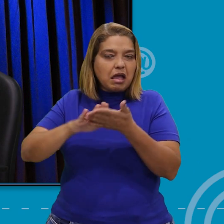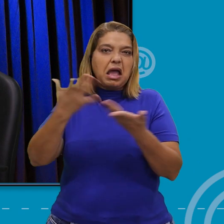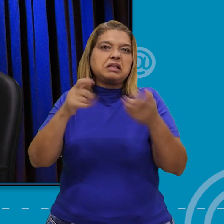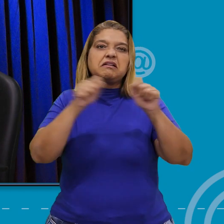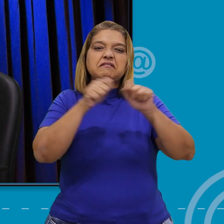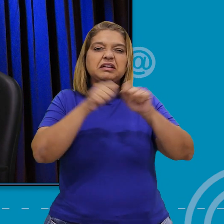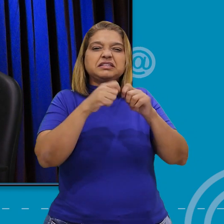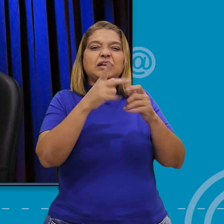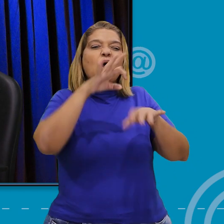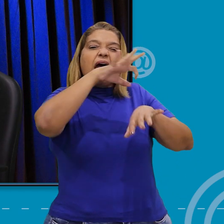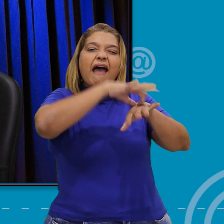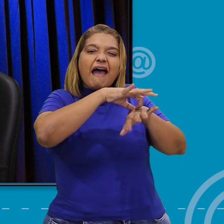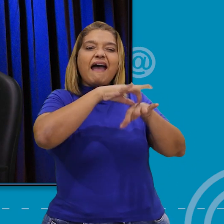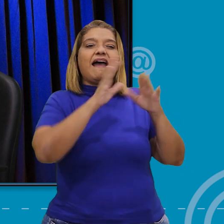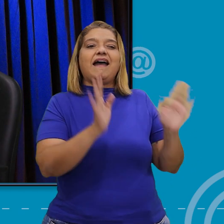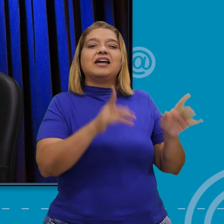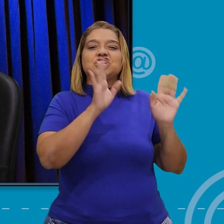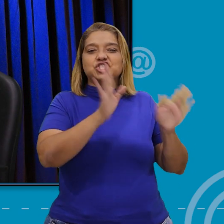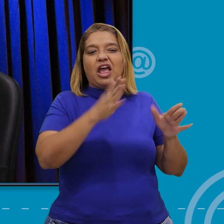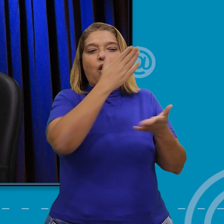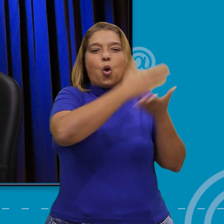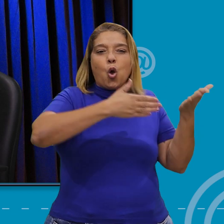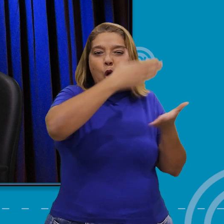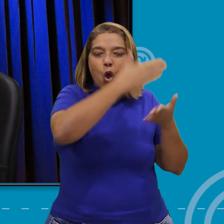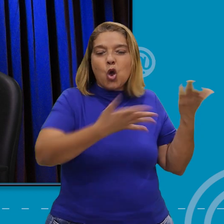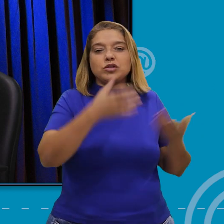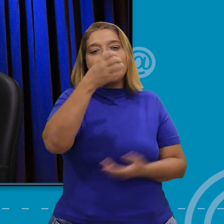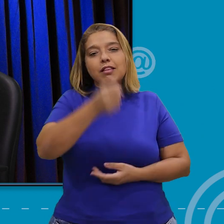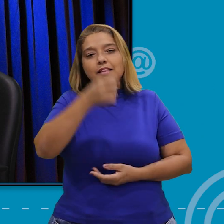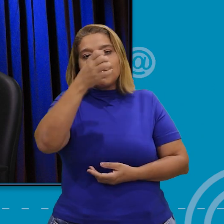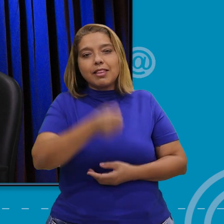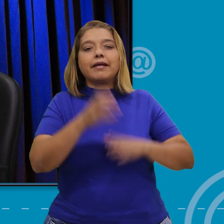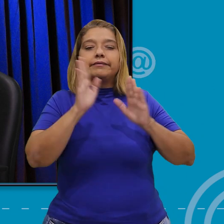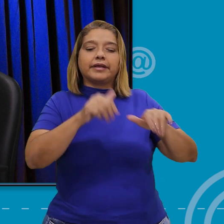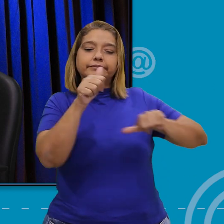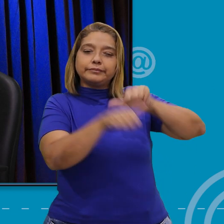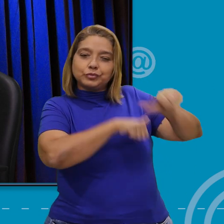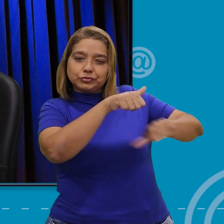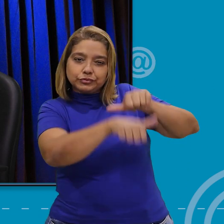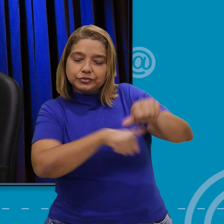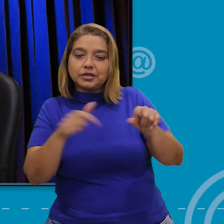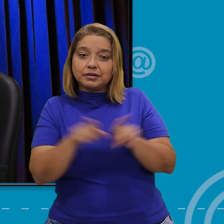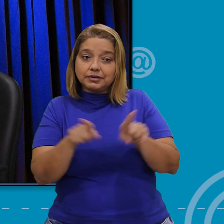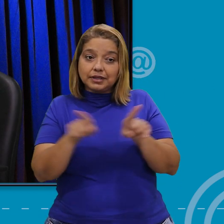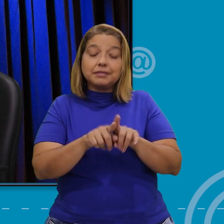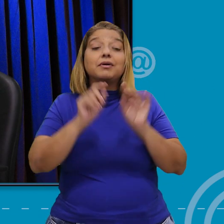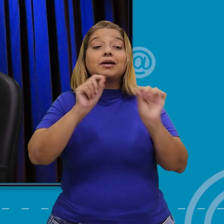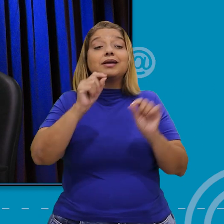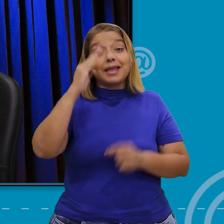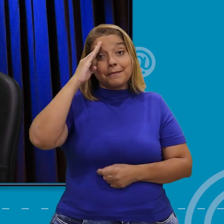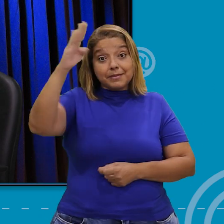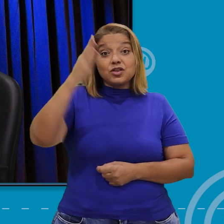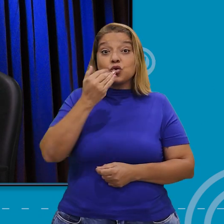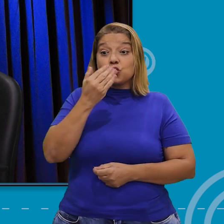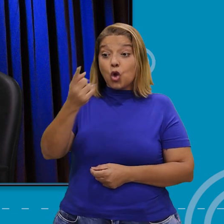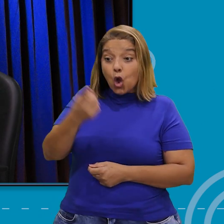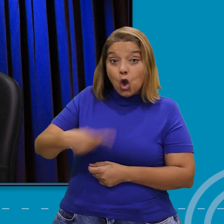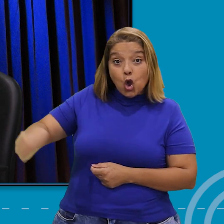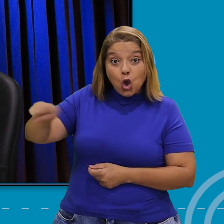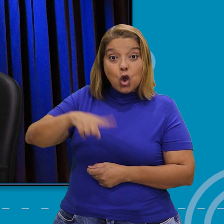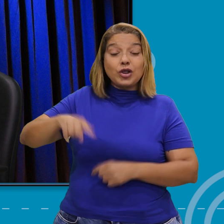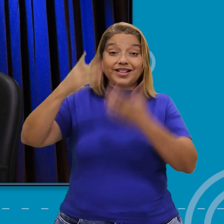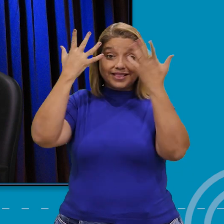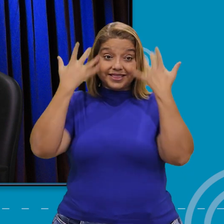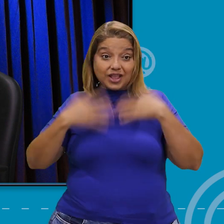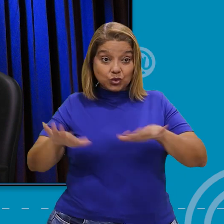minimamente processados. Então, a carne que você ali já fracionou, o leite, passou por um processo de pasteurização. Então, é priorizar esses alimentos